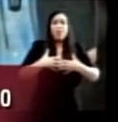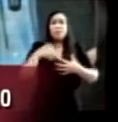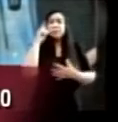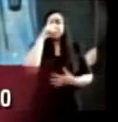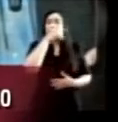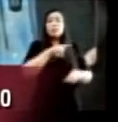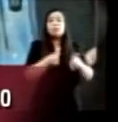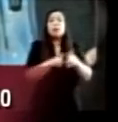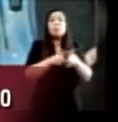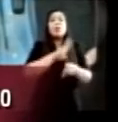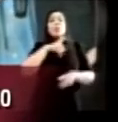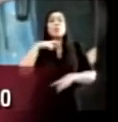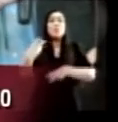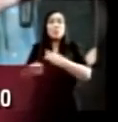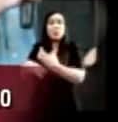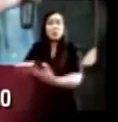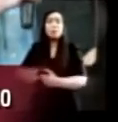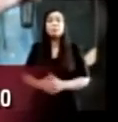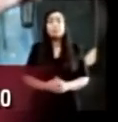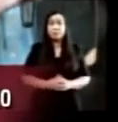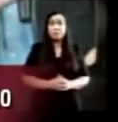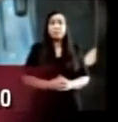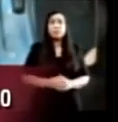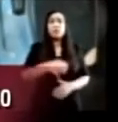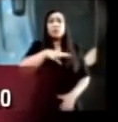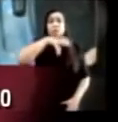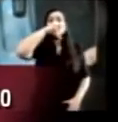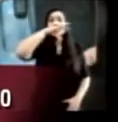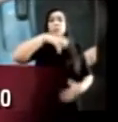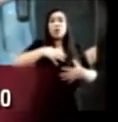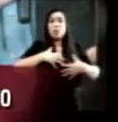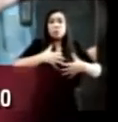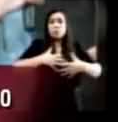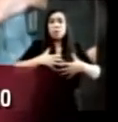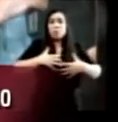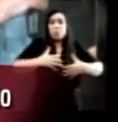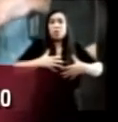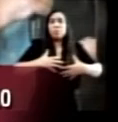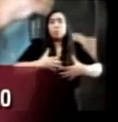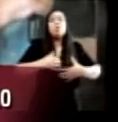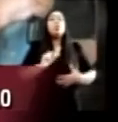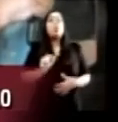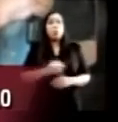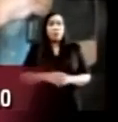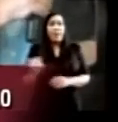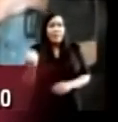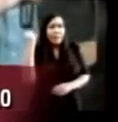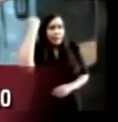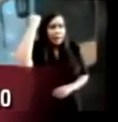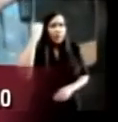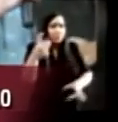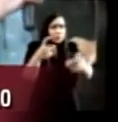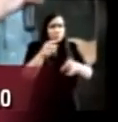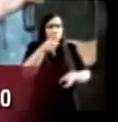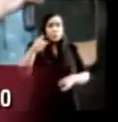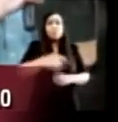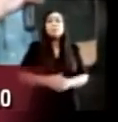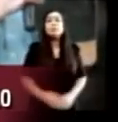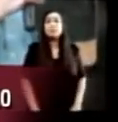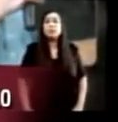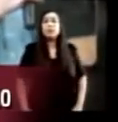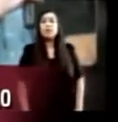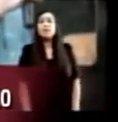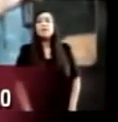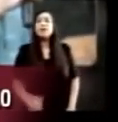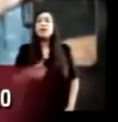dos óbitos. A síndrome respiratória aguda grave, vocês notam aí que